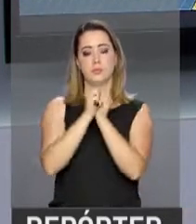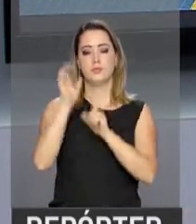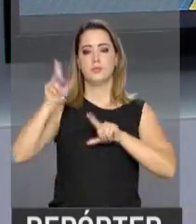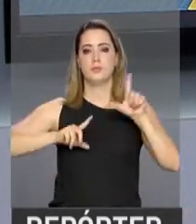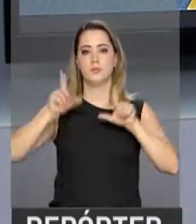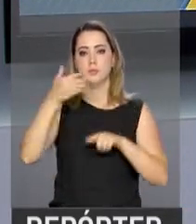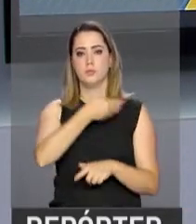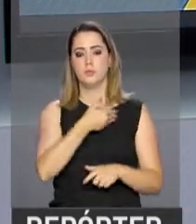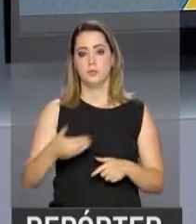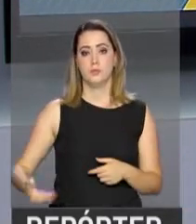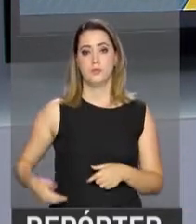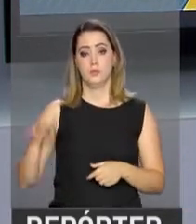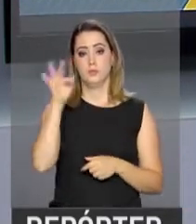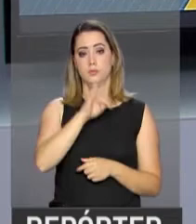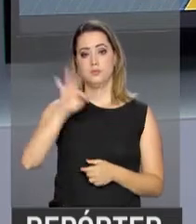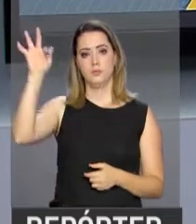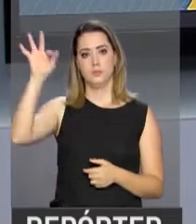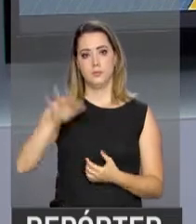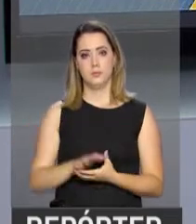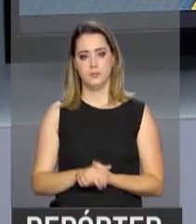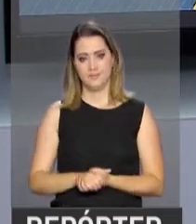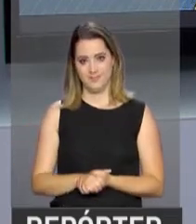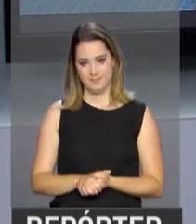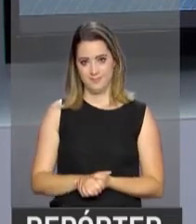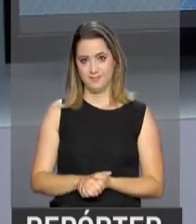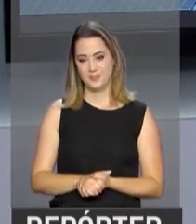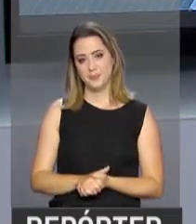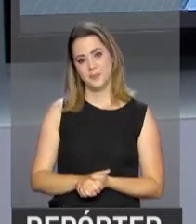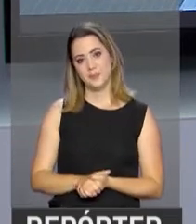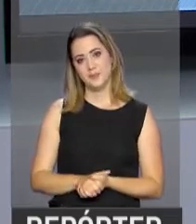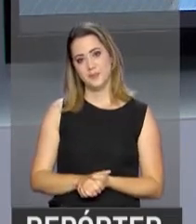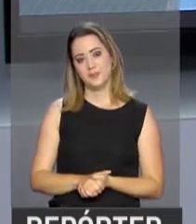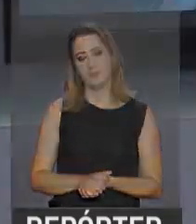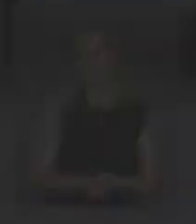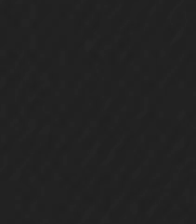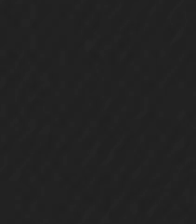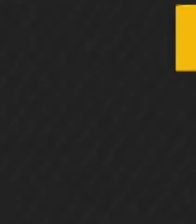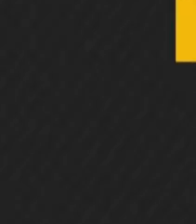que continue com a gente aqui na nbr a tv do governo federal